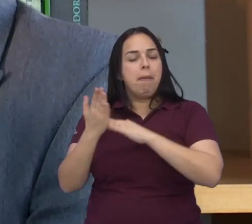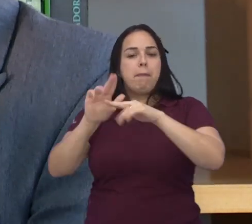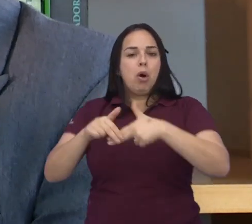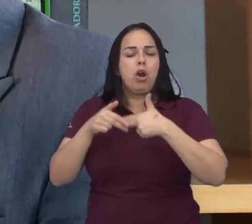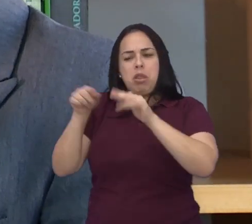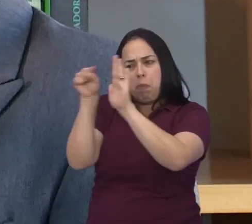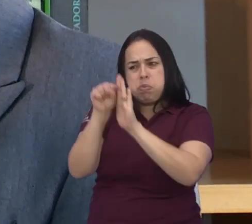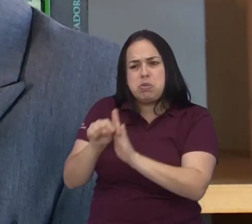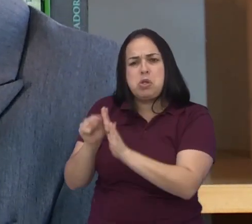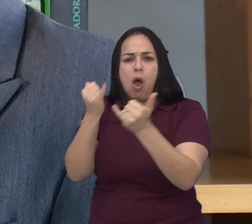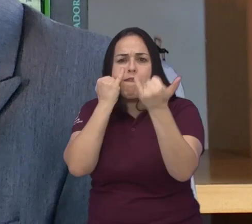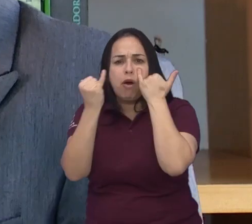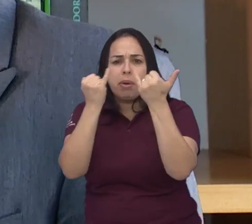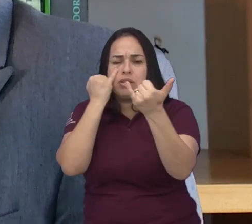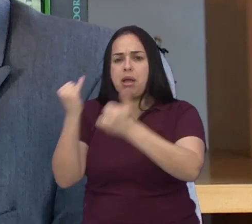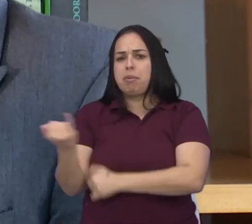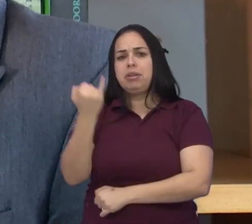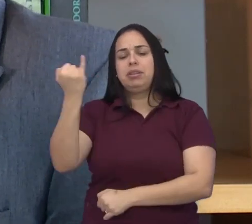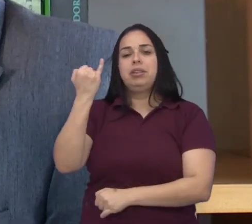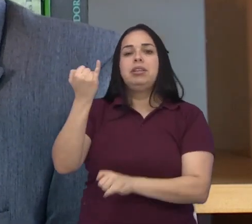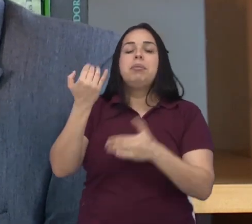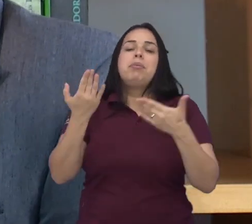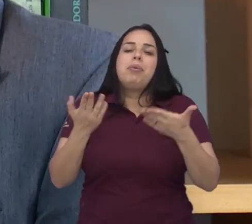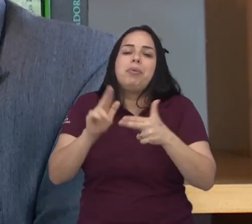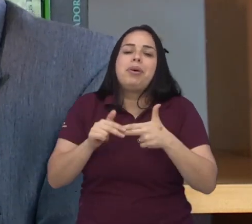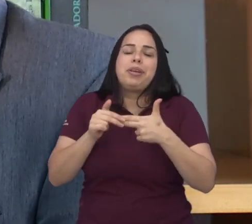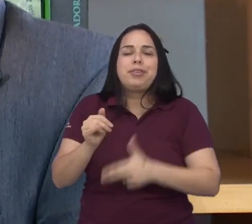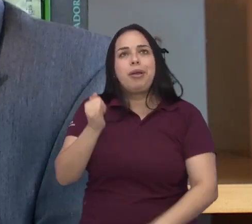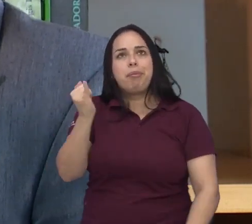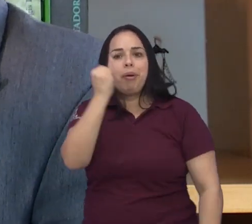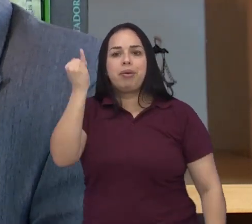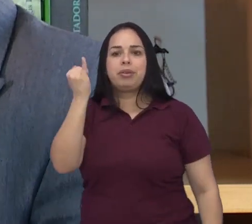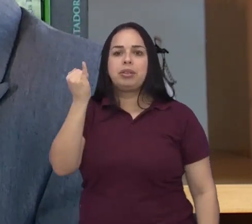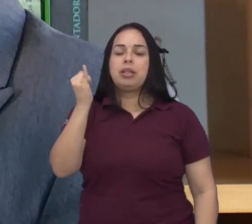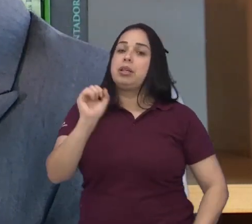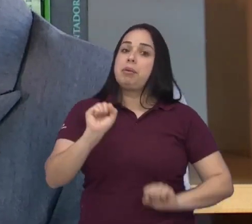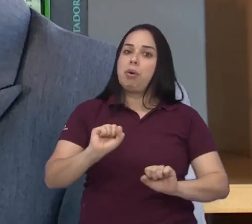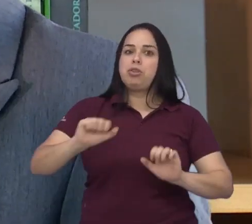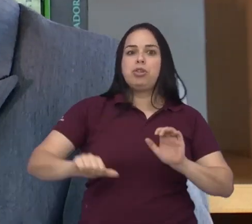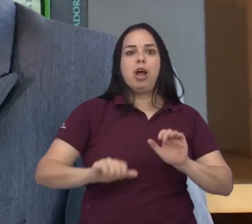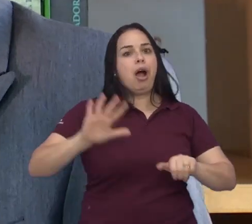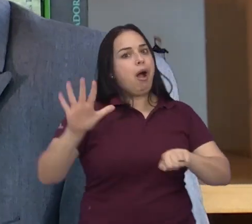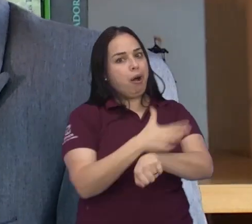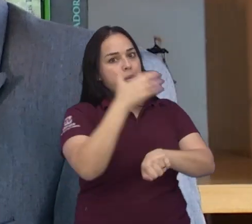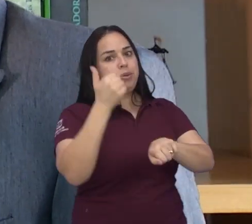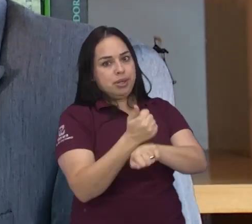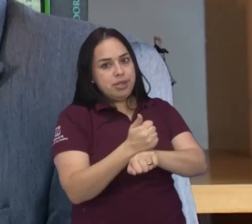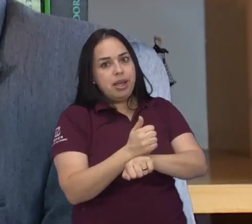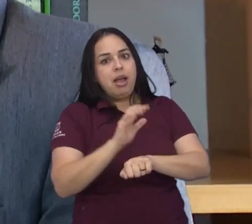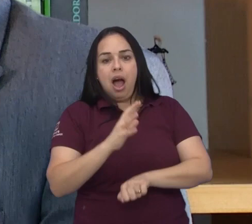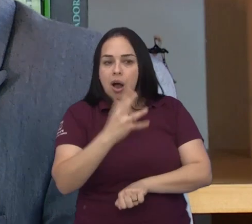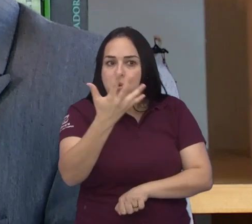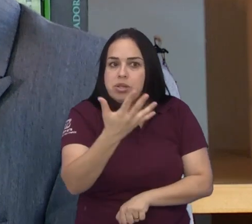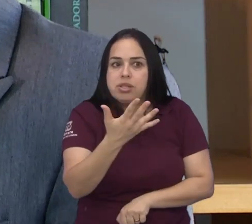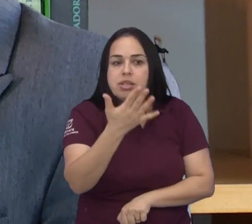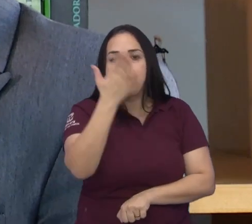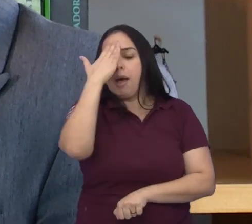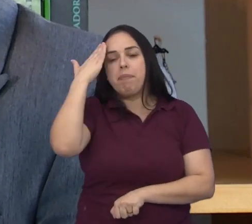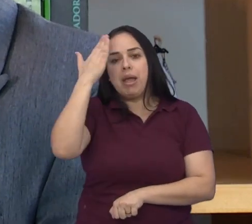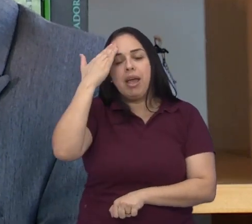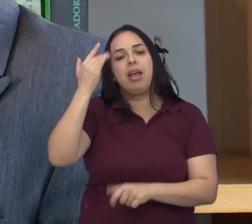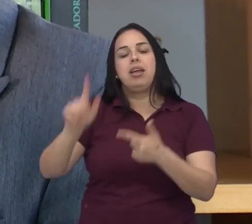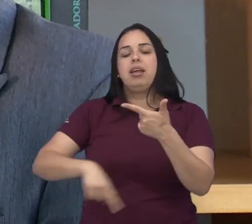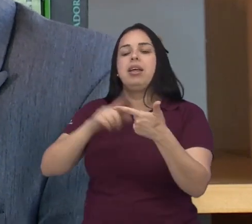que se informar das coisas. Então é importante se informar, por exemplo, dos golpes que estão havendo, se informar